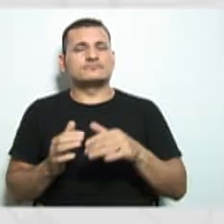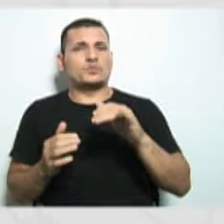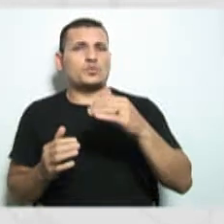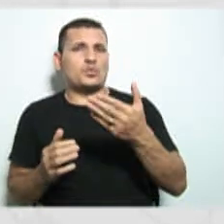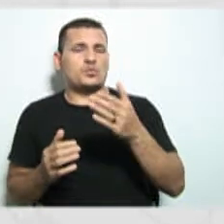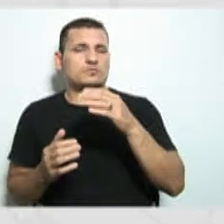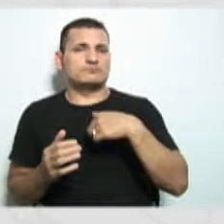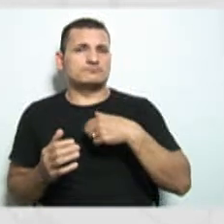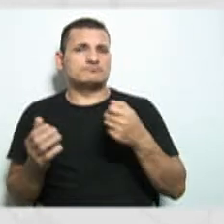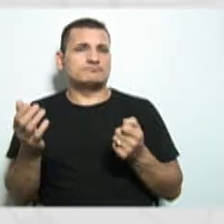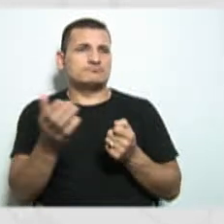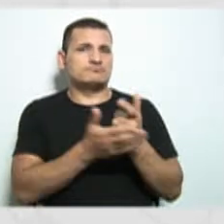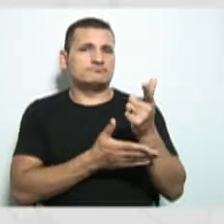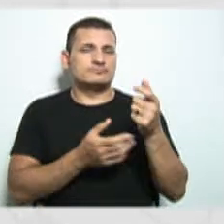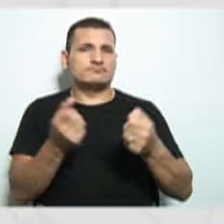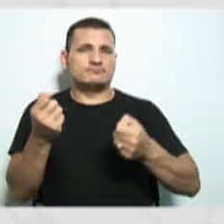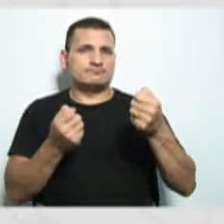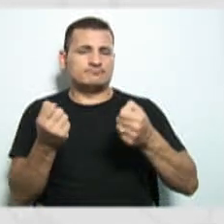Ferrari.